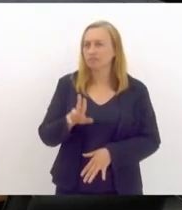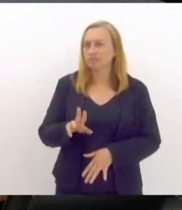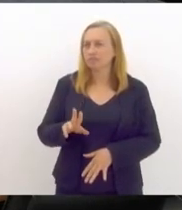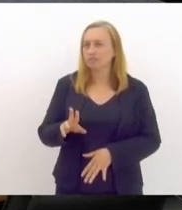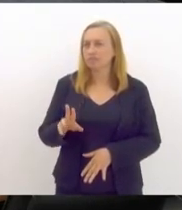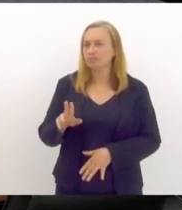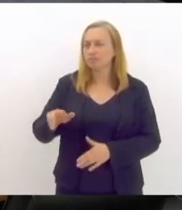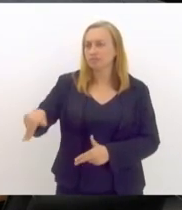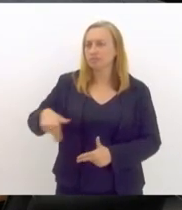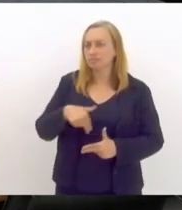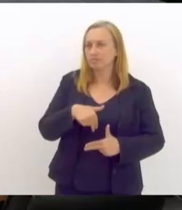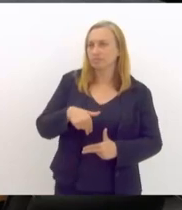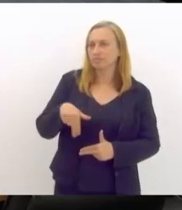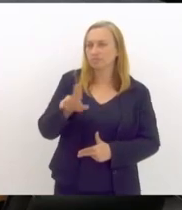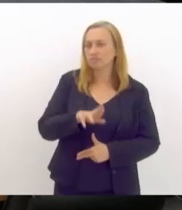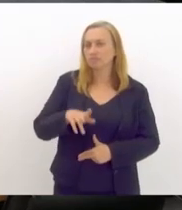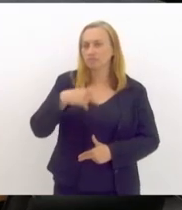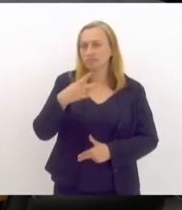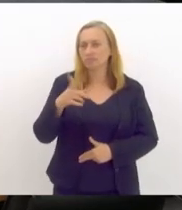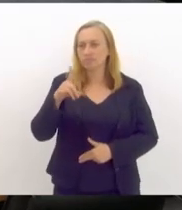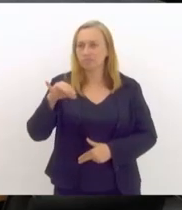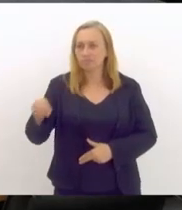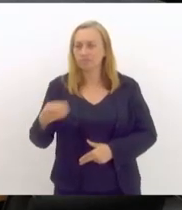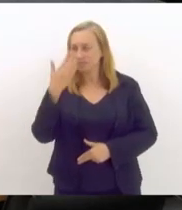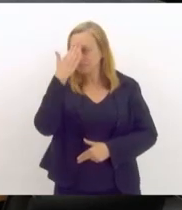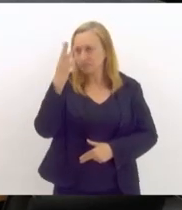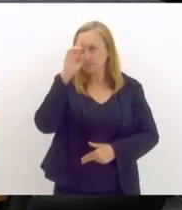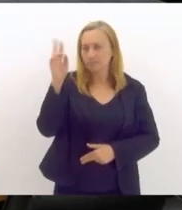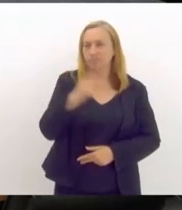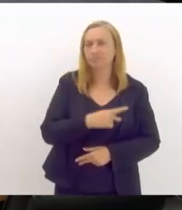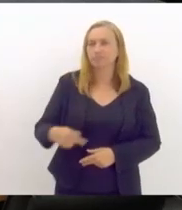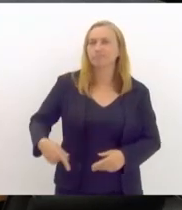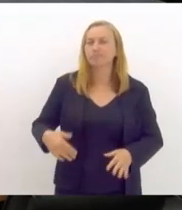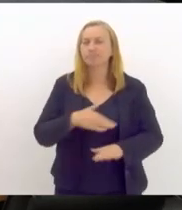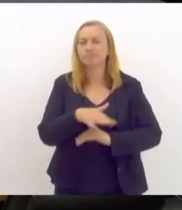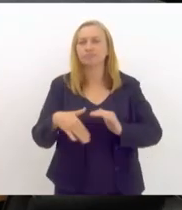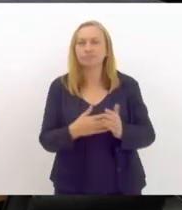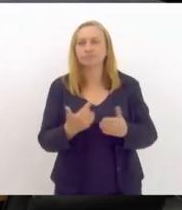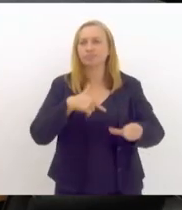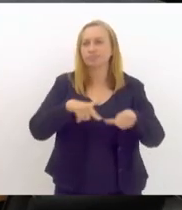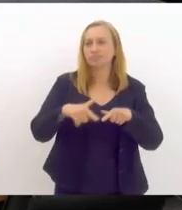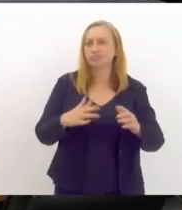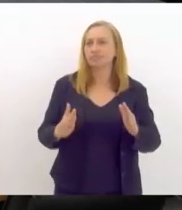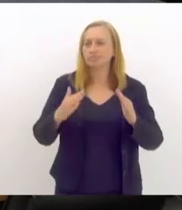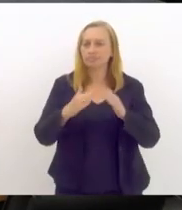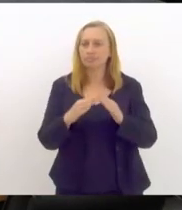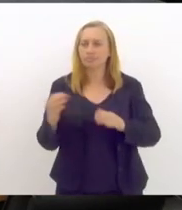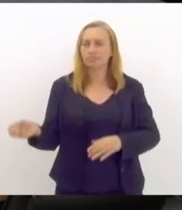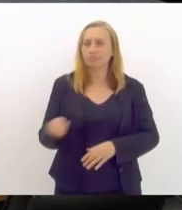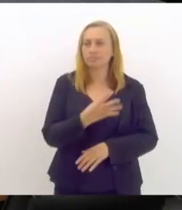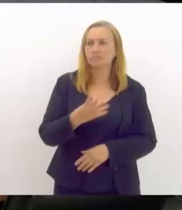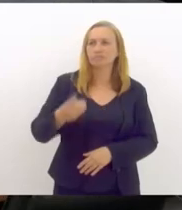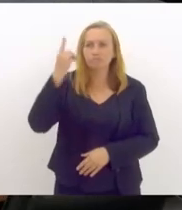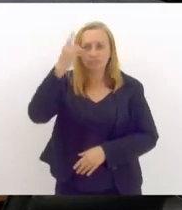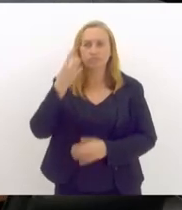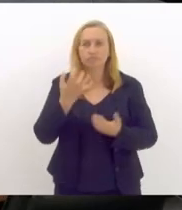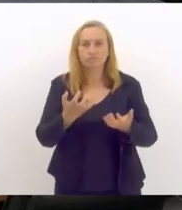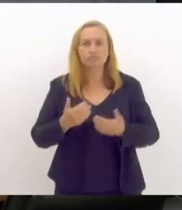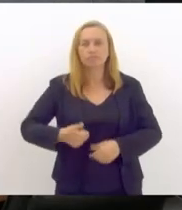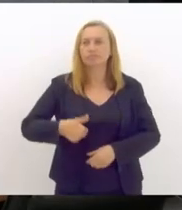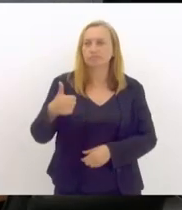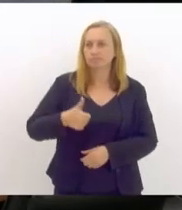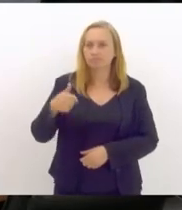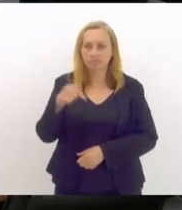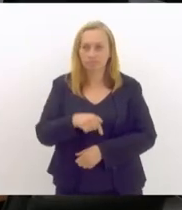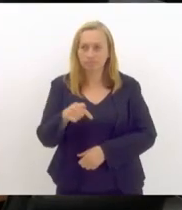obrigado senhor presidente Obrigado a todos os trabalhadores dessa casa os nobres deputados eu quero primeiramente